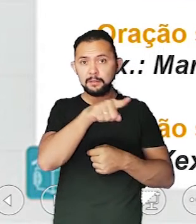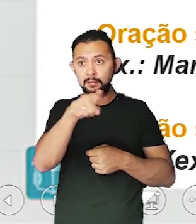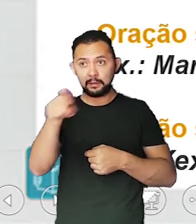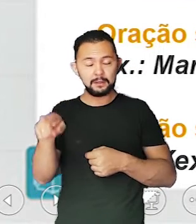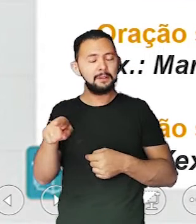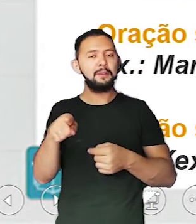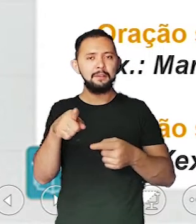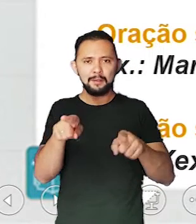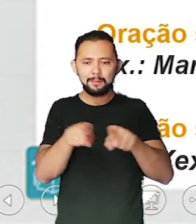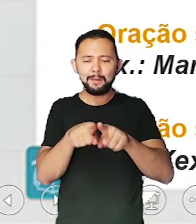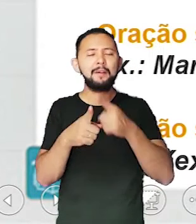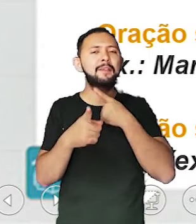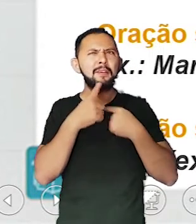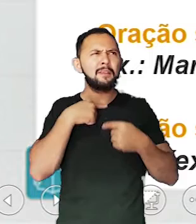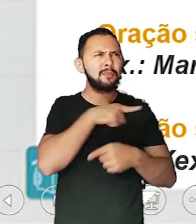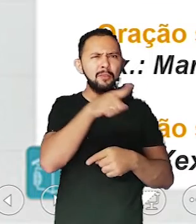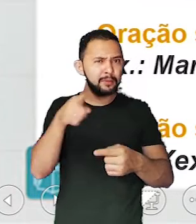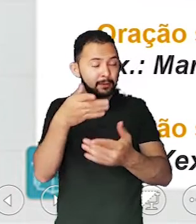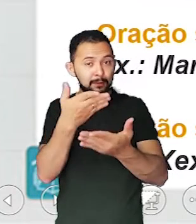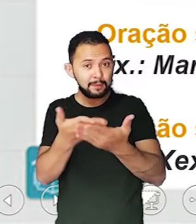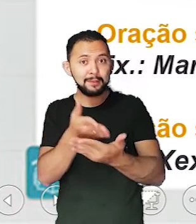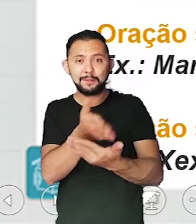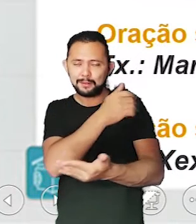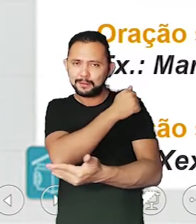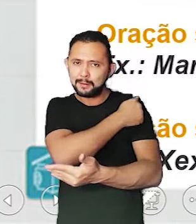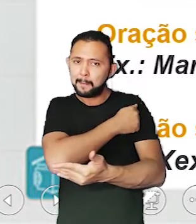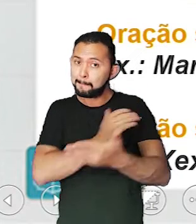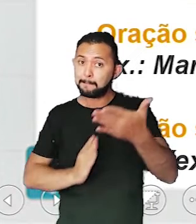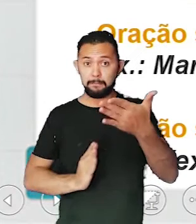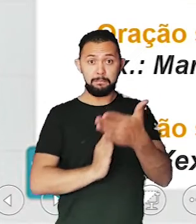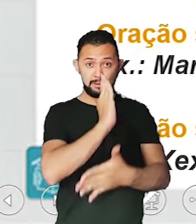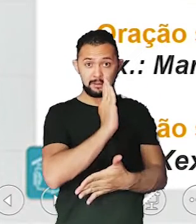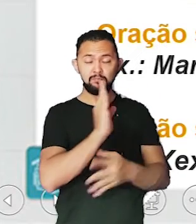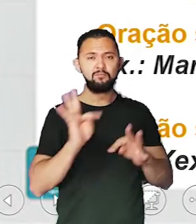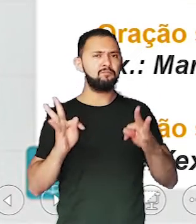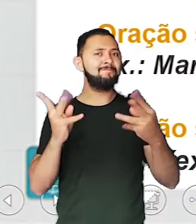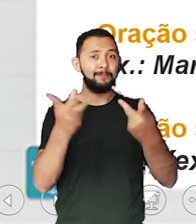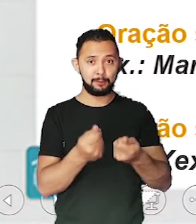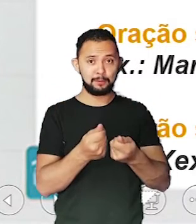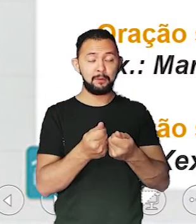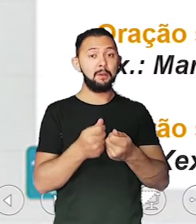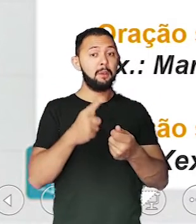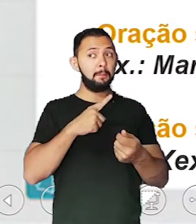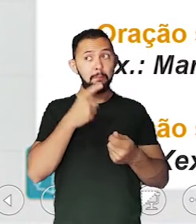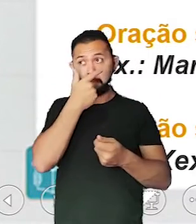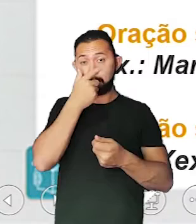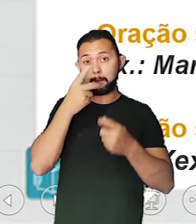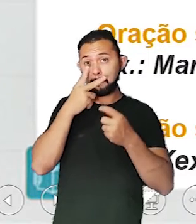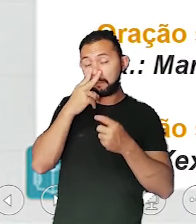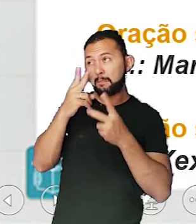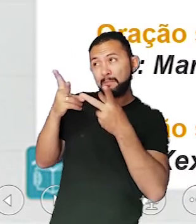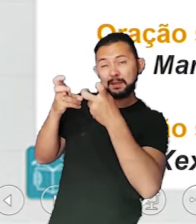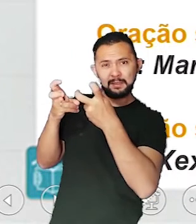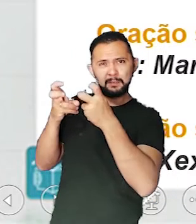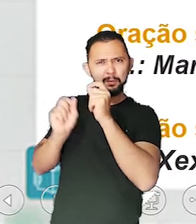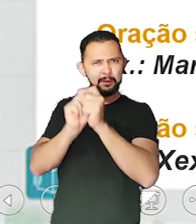todos vocês sejam aprovados, certo? Então, sujeito, verbo de ligação, ou seja, então, aqui eu tenho